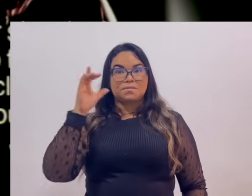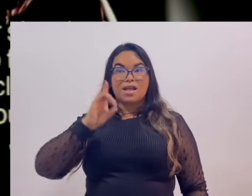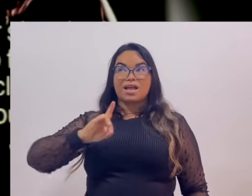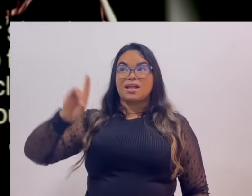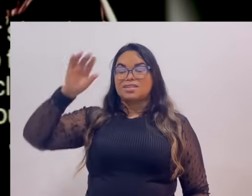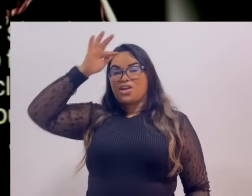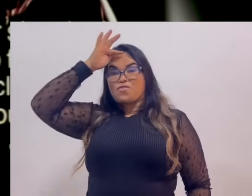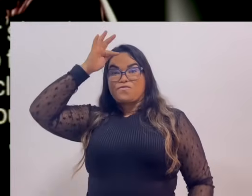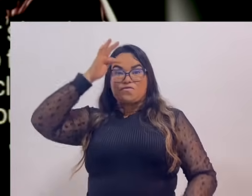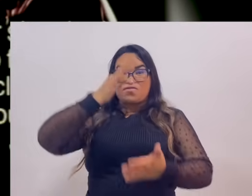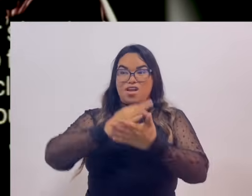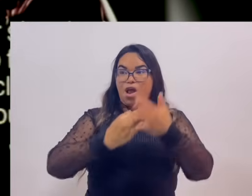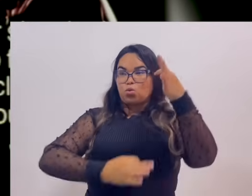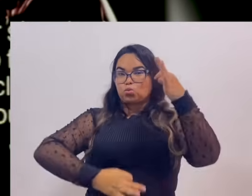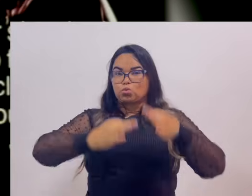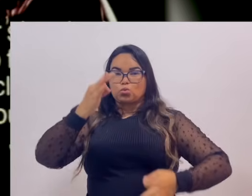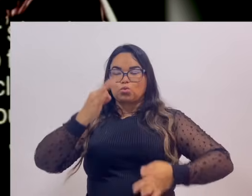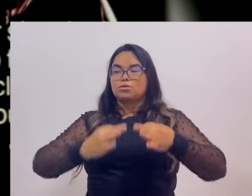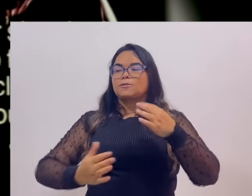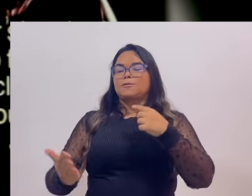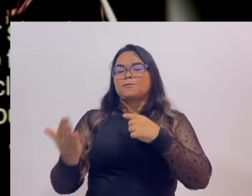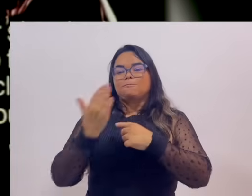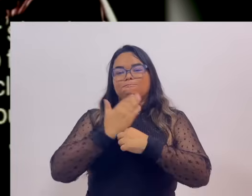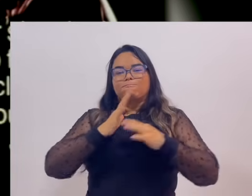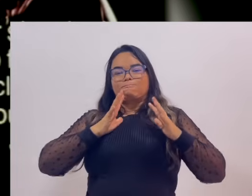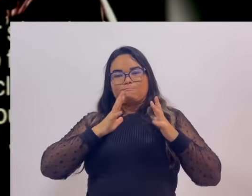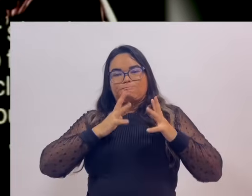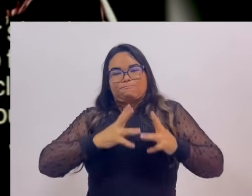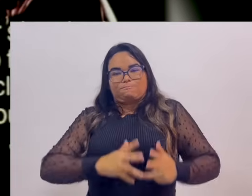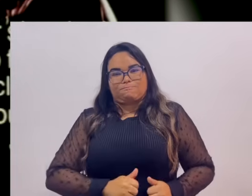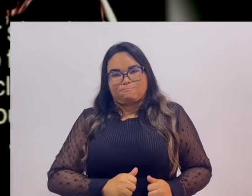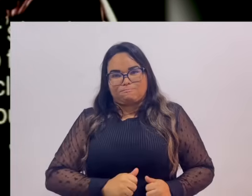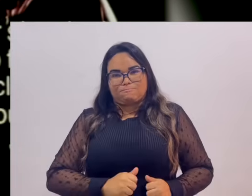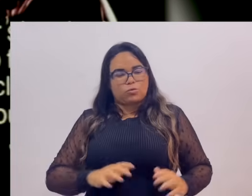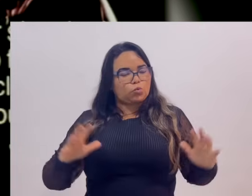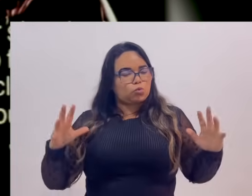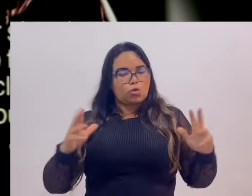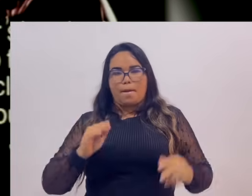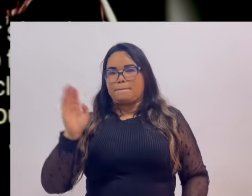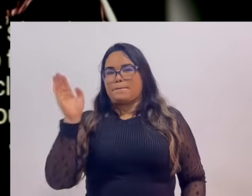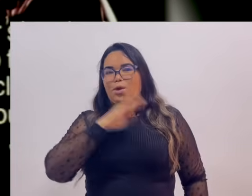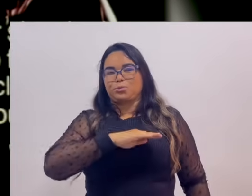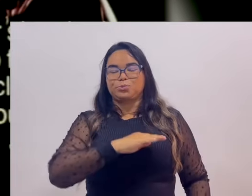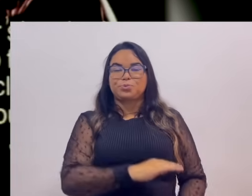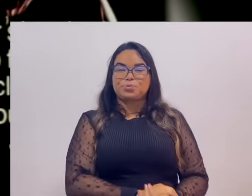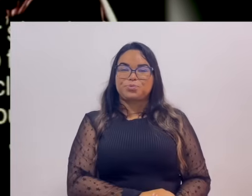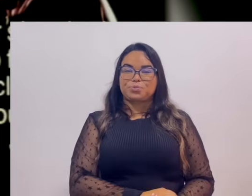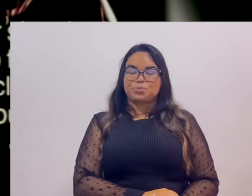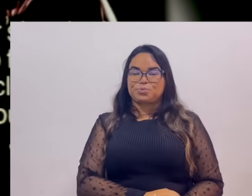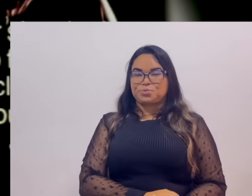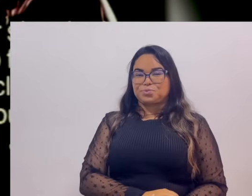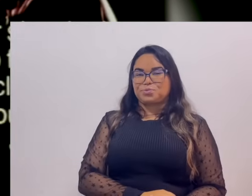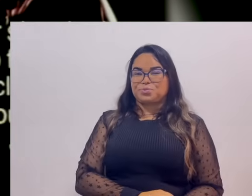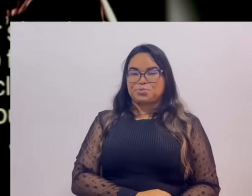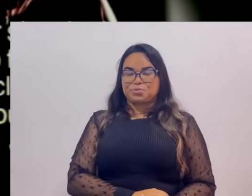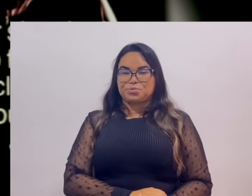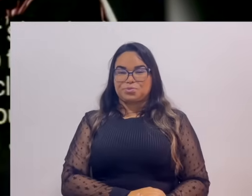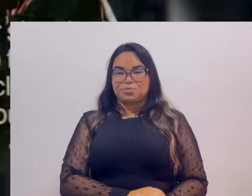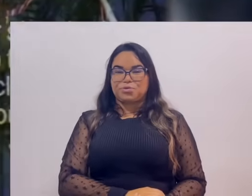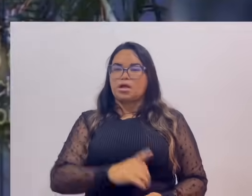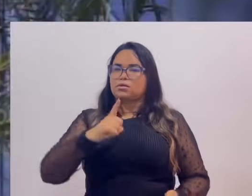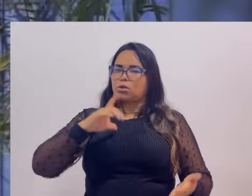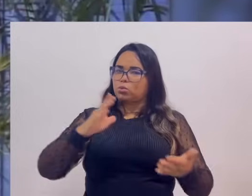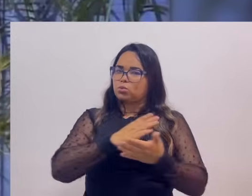os nossos pecados isso é muito importante ele é fiel e justo para nos perdoar os pecados e nos purificar de